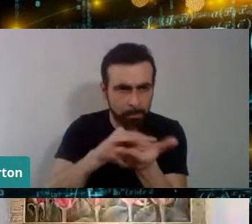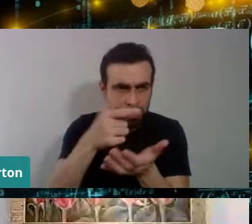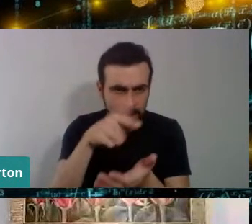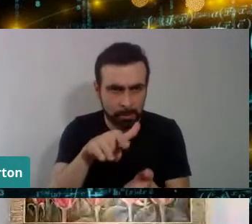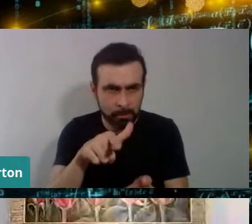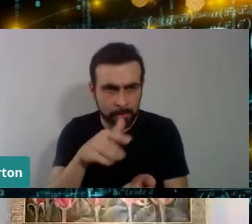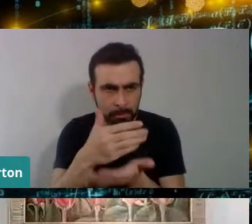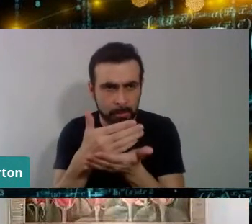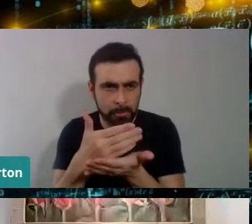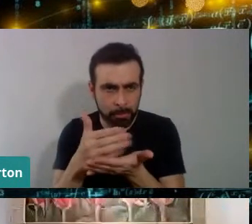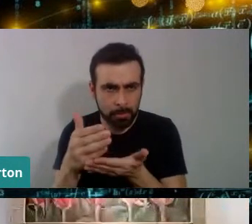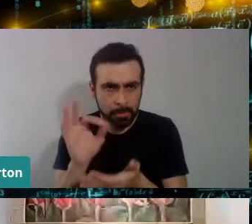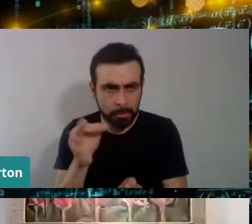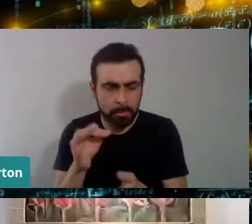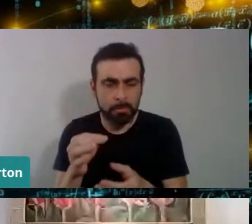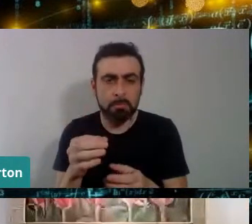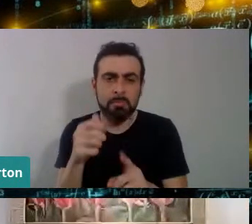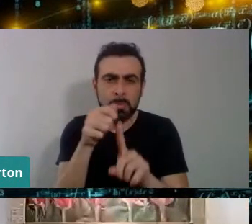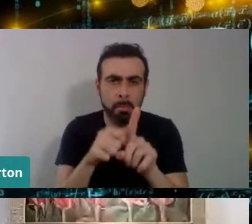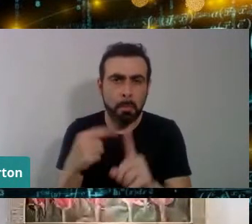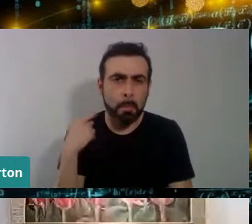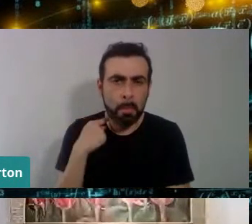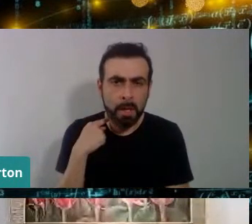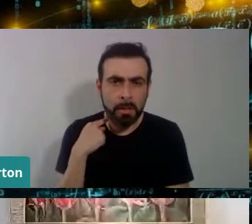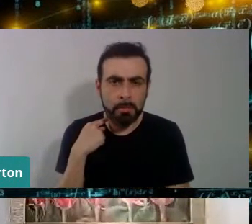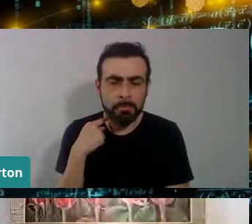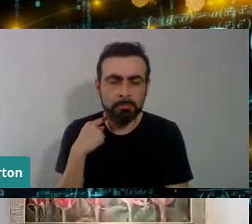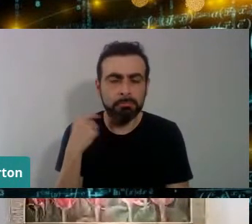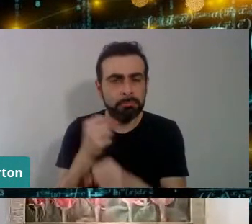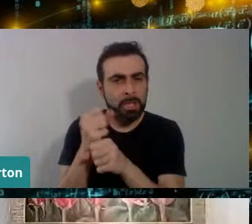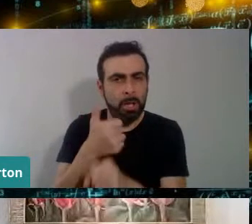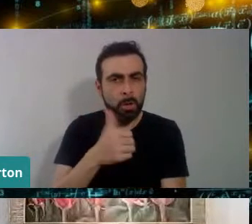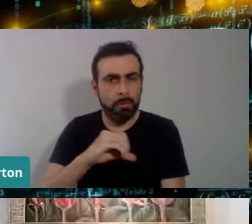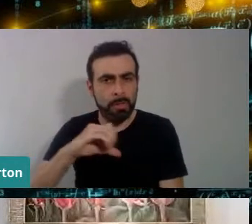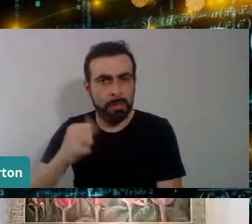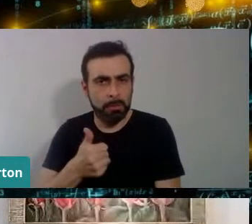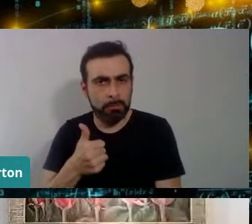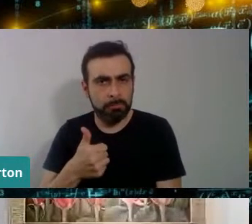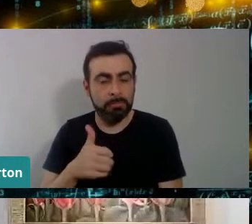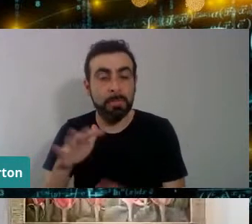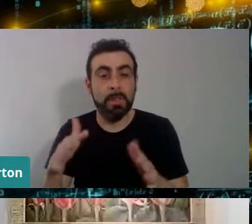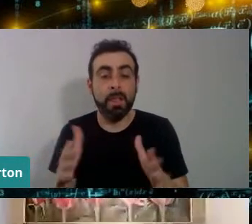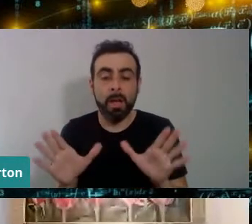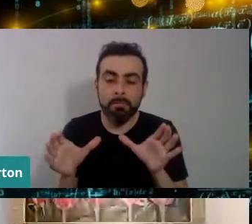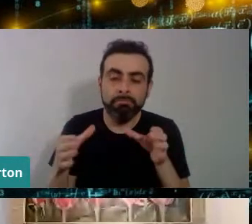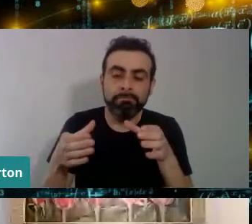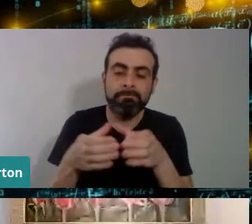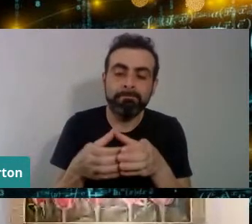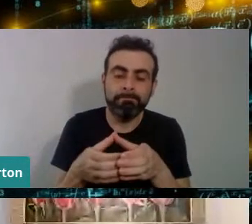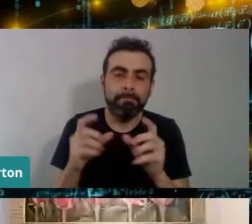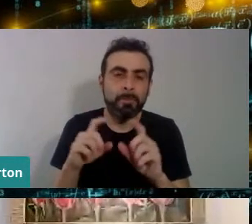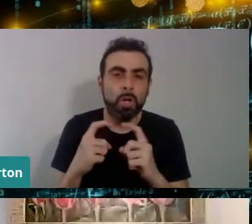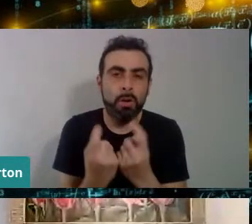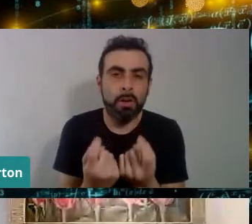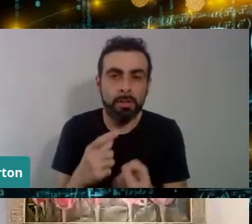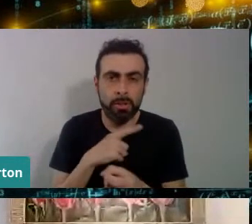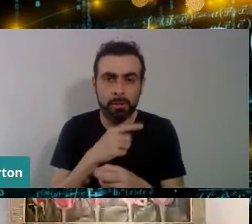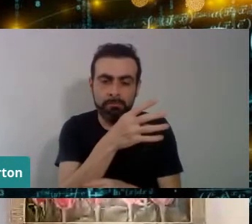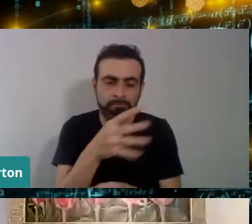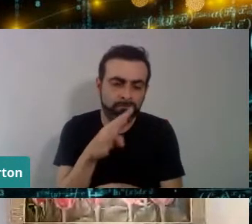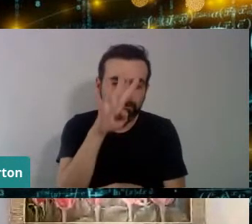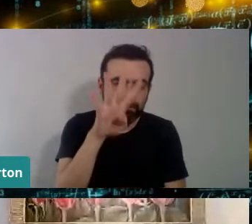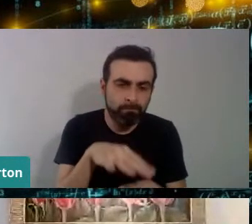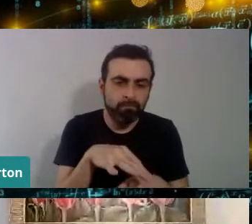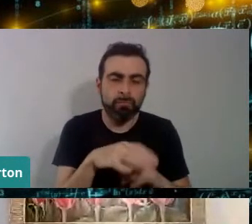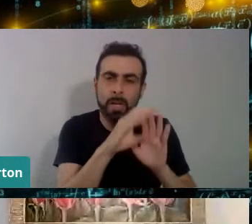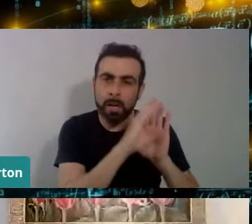Maio de 91, por aí. E na época nós nos reunimos que nós queríamos fazer uma grade curricular